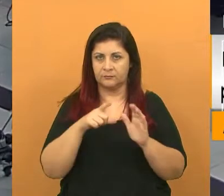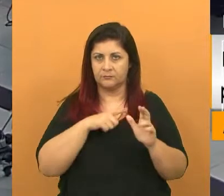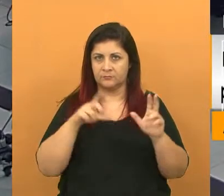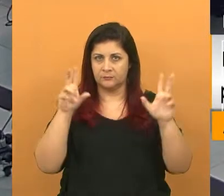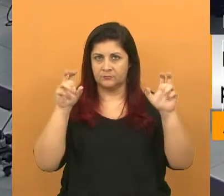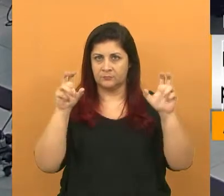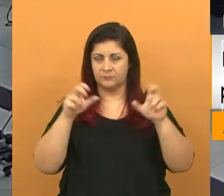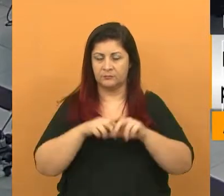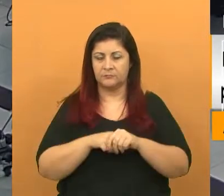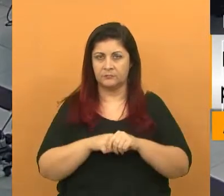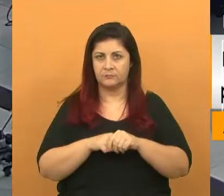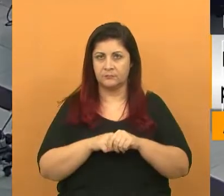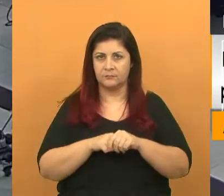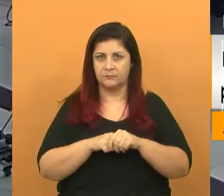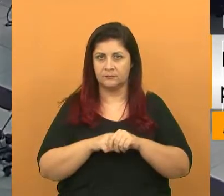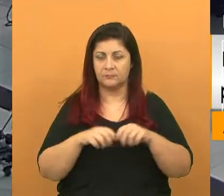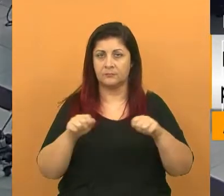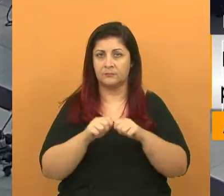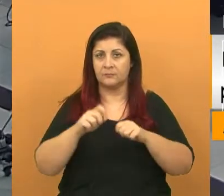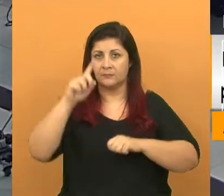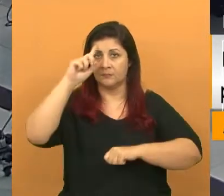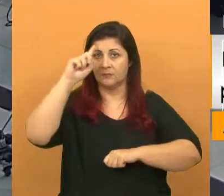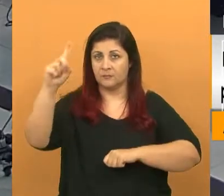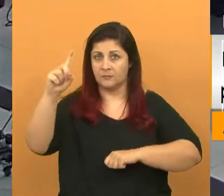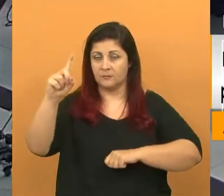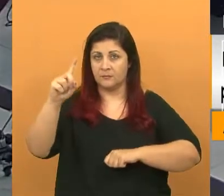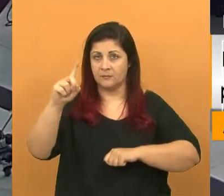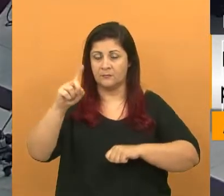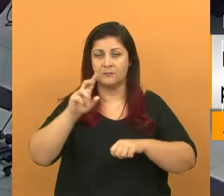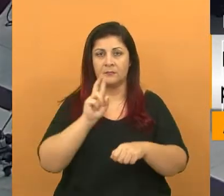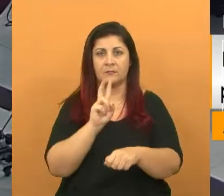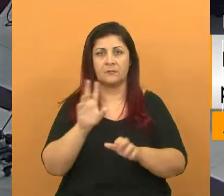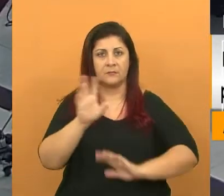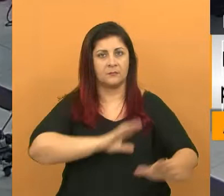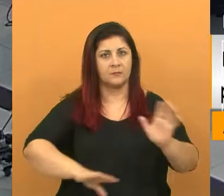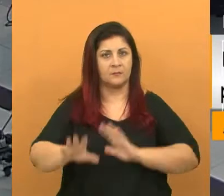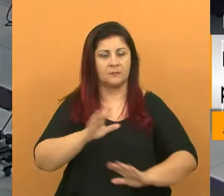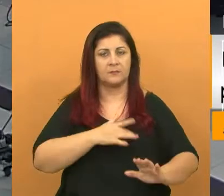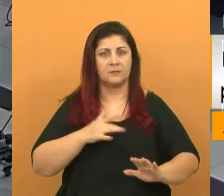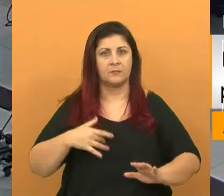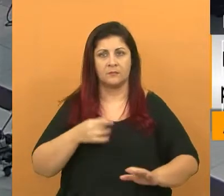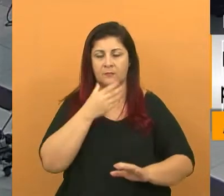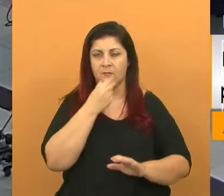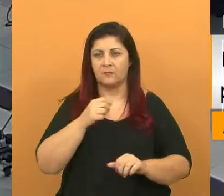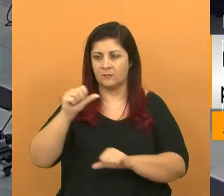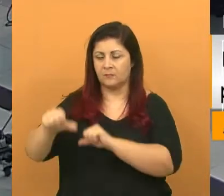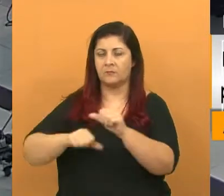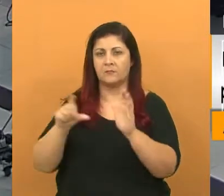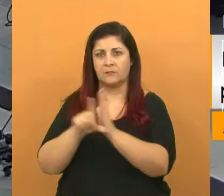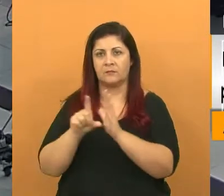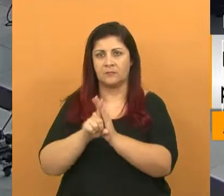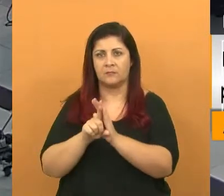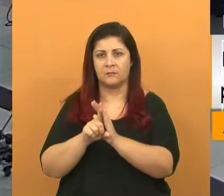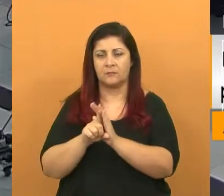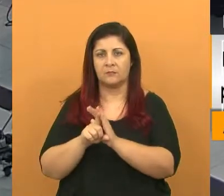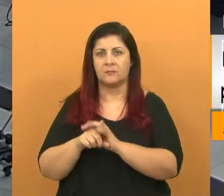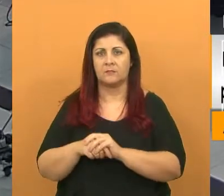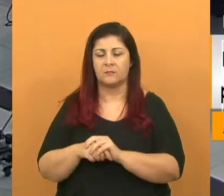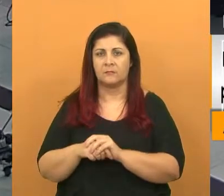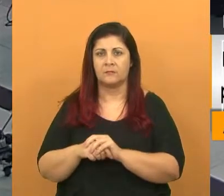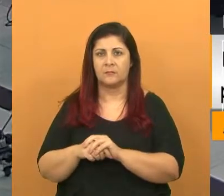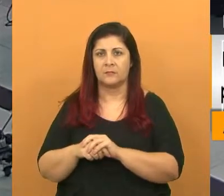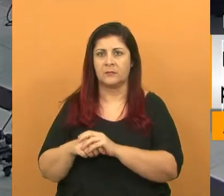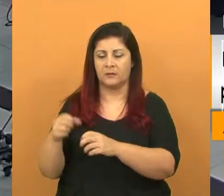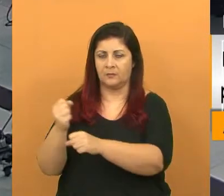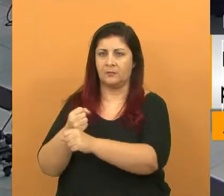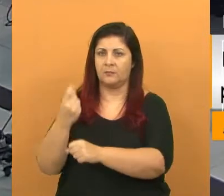redação. Institui o Dia Municipal de Prevenção à Saúde do Homem e altera a lei número 4.121, de 25 de